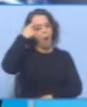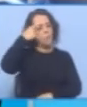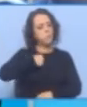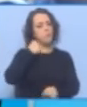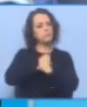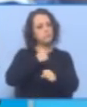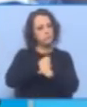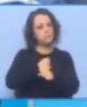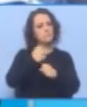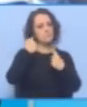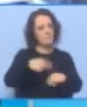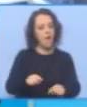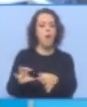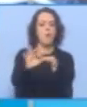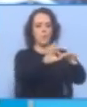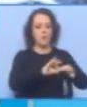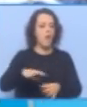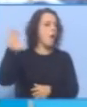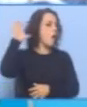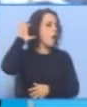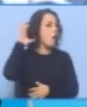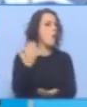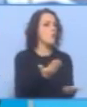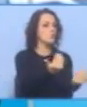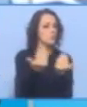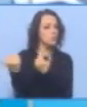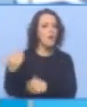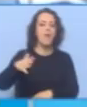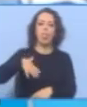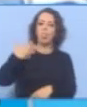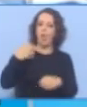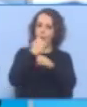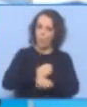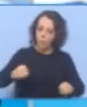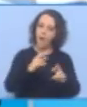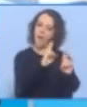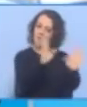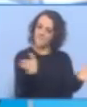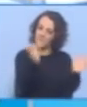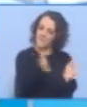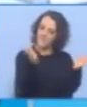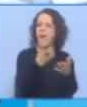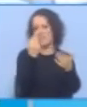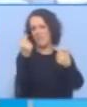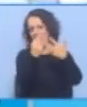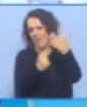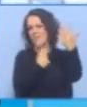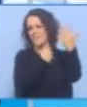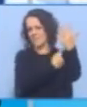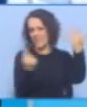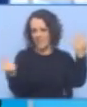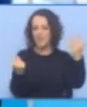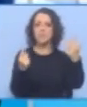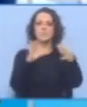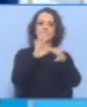constroem a unidade, que sabem escutar, que não têm medo. E outras bem-aventuranças, não é? Mas, a credibilidade,